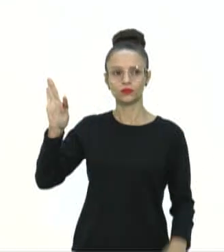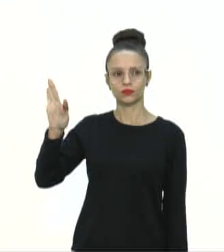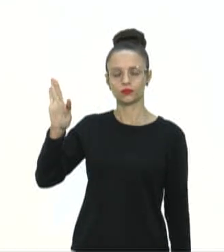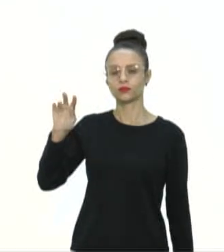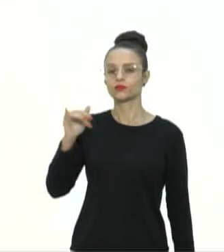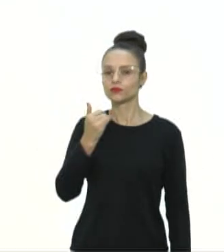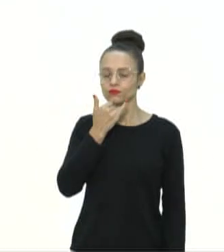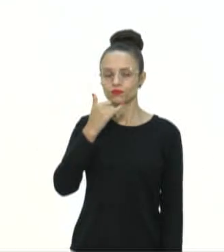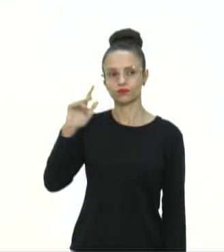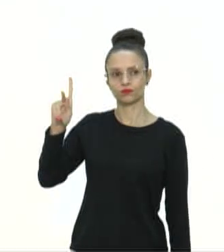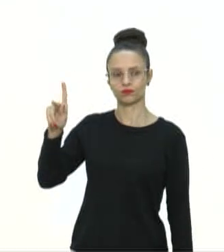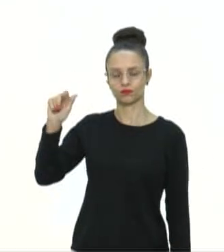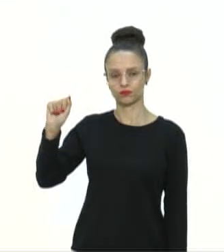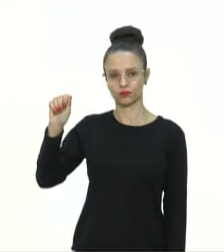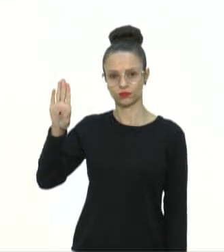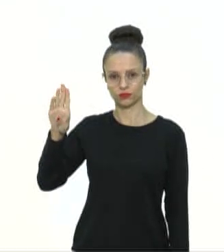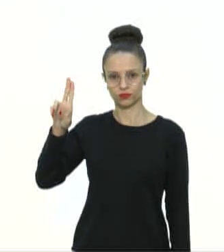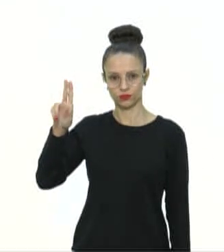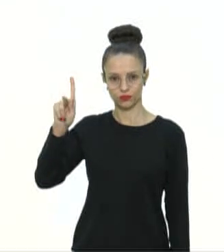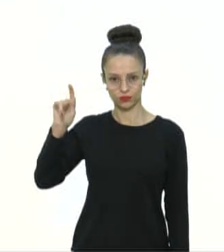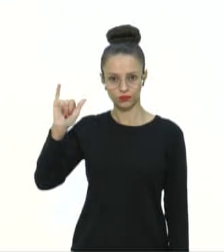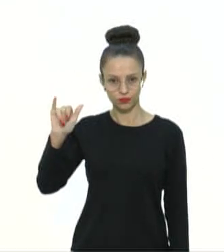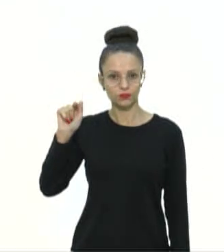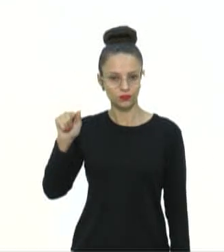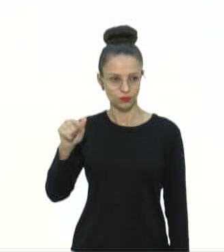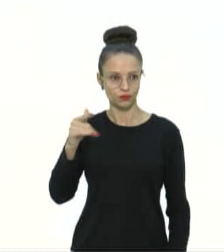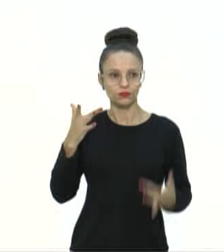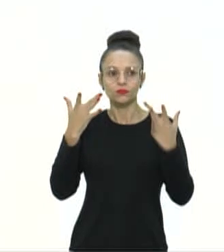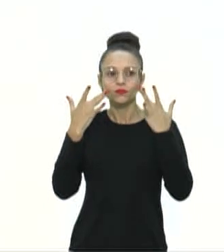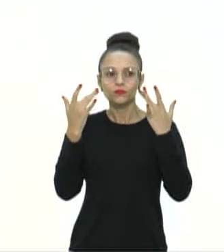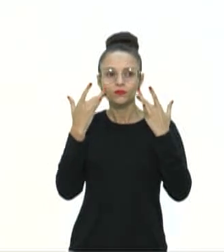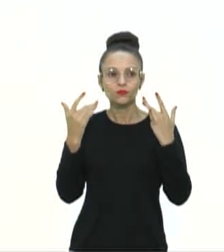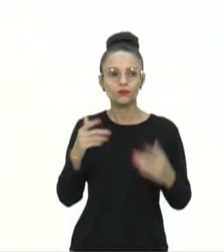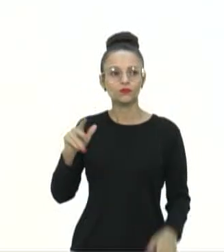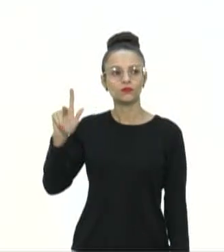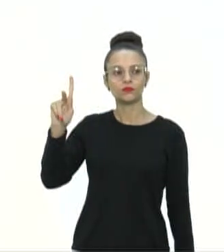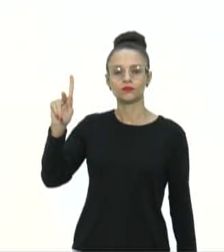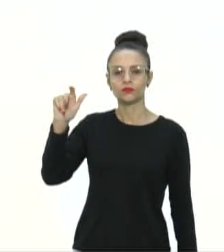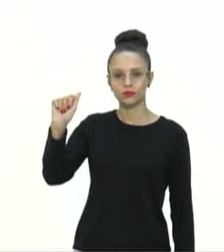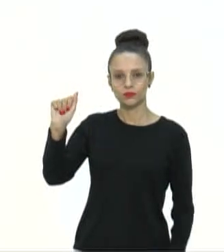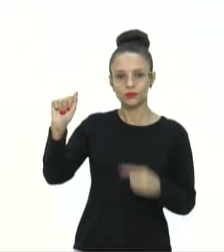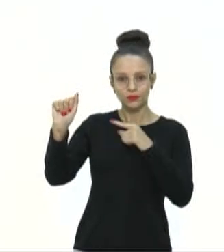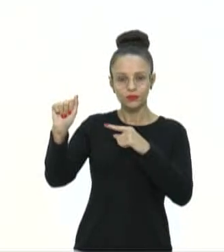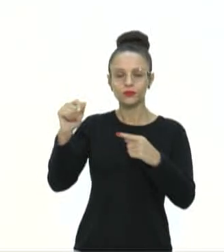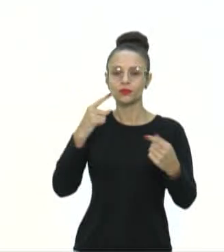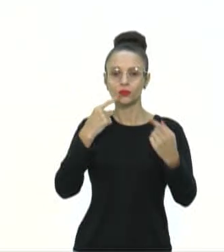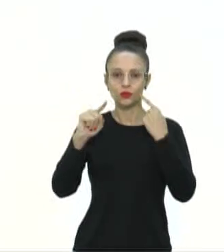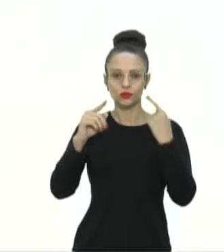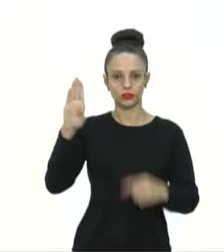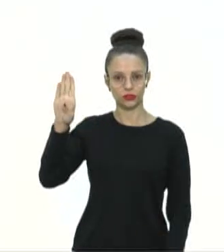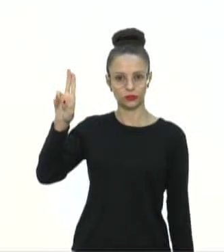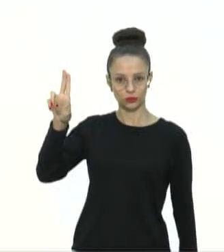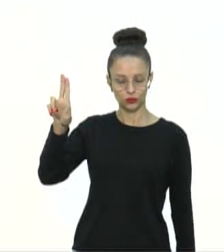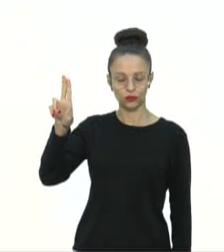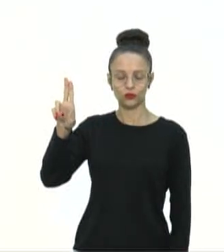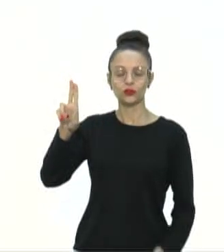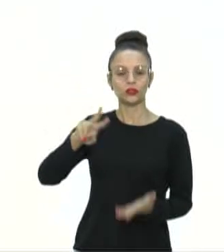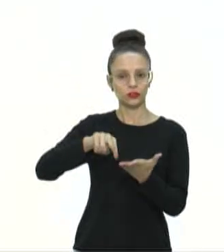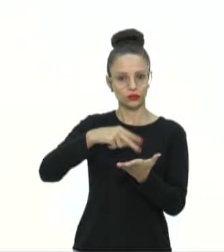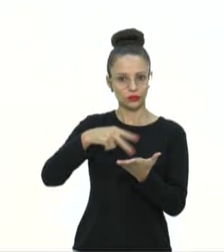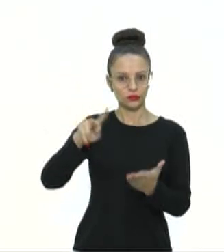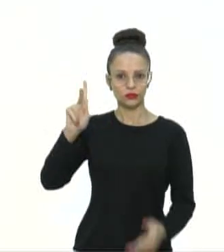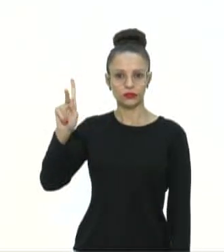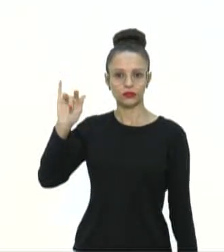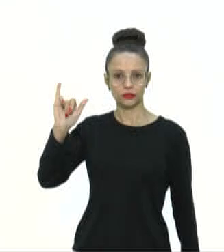teatro Kabuki, né? Para se saber, Ka é música, Bu é dança e Ki